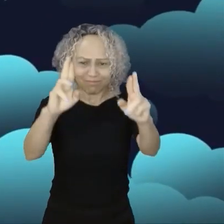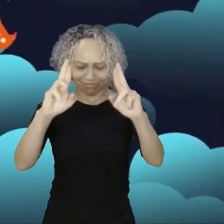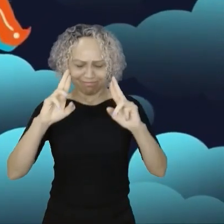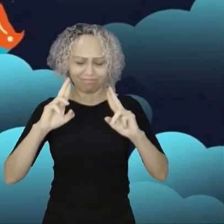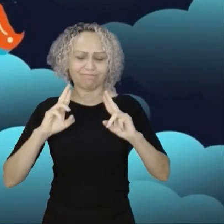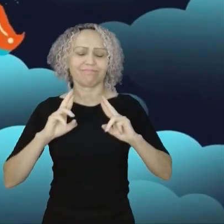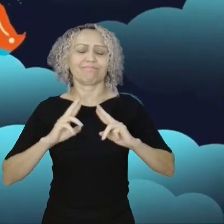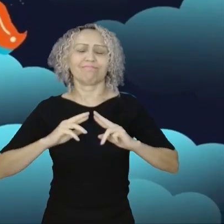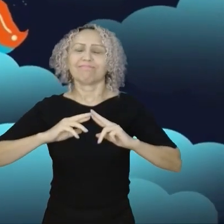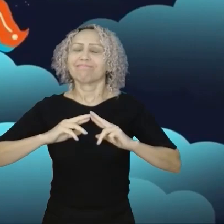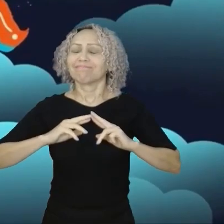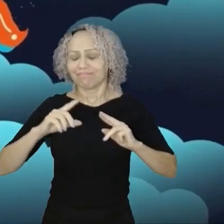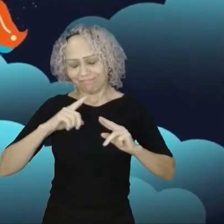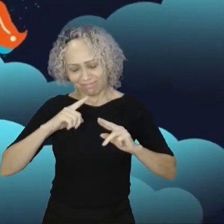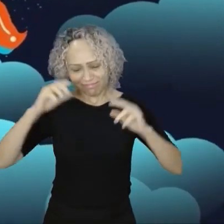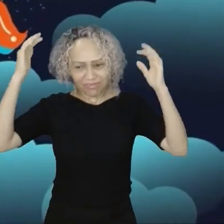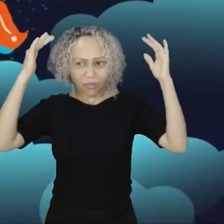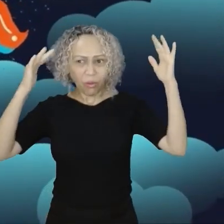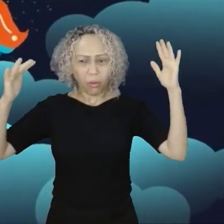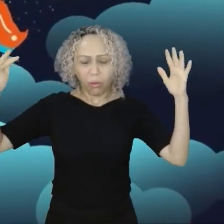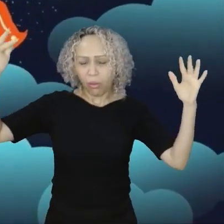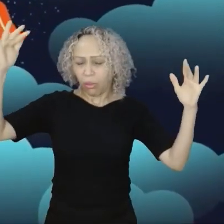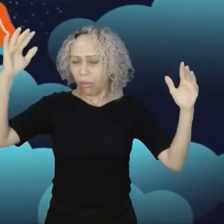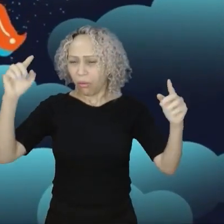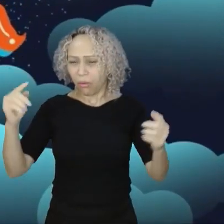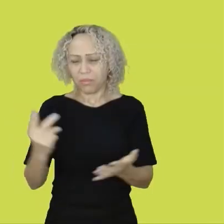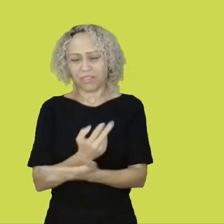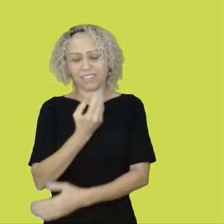tenho sonhos pra viver.